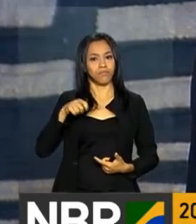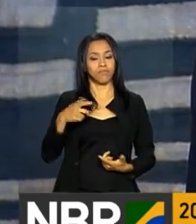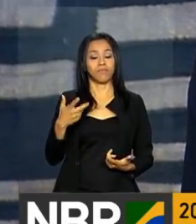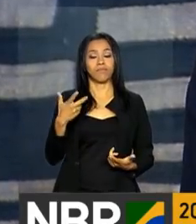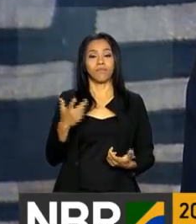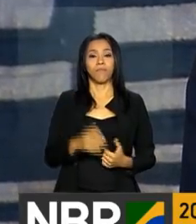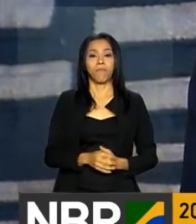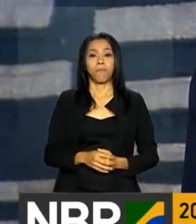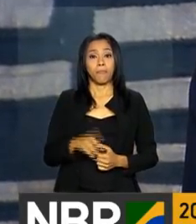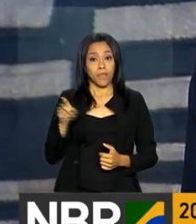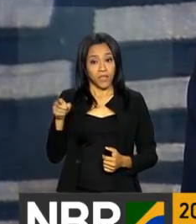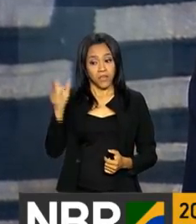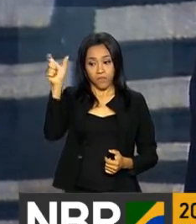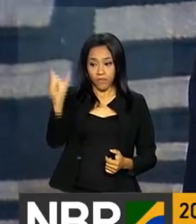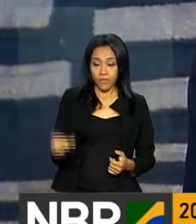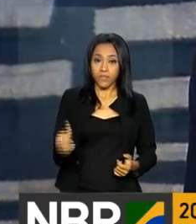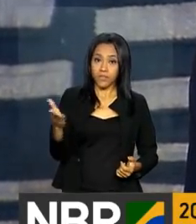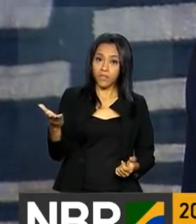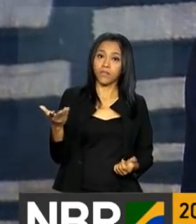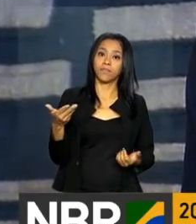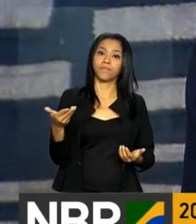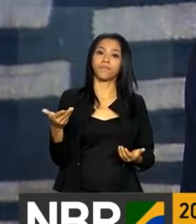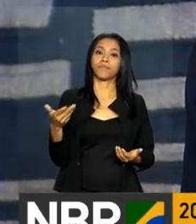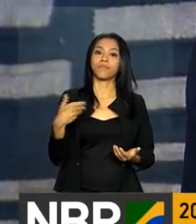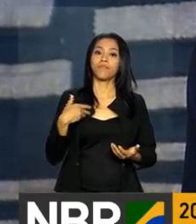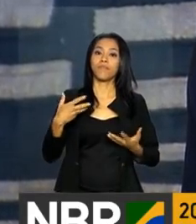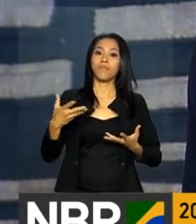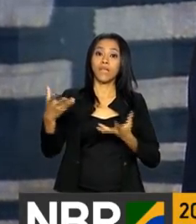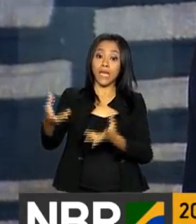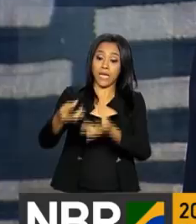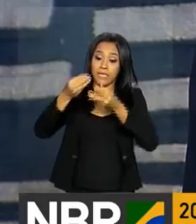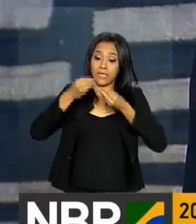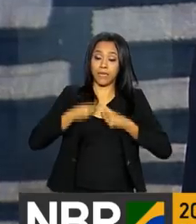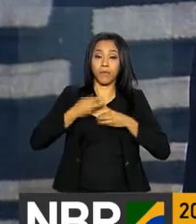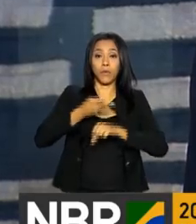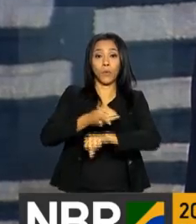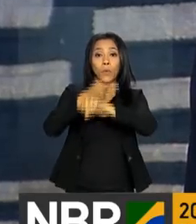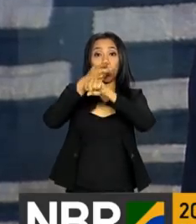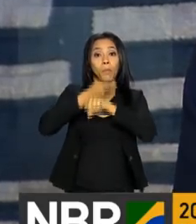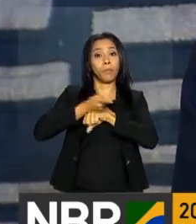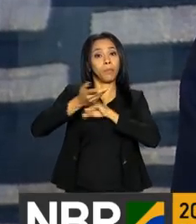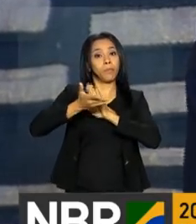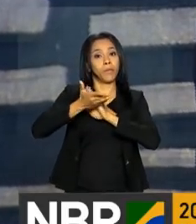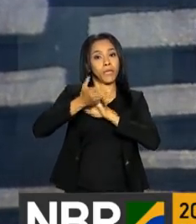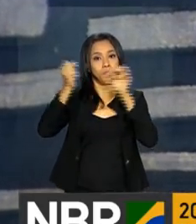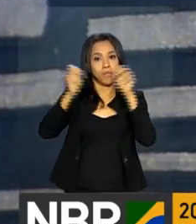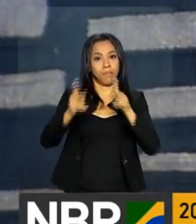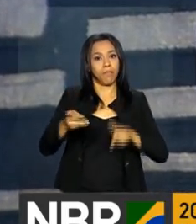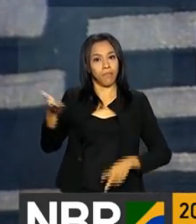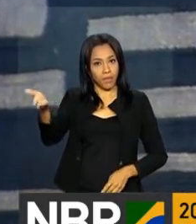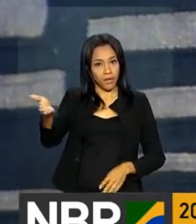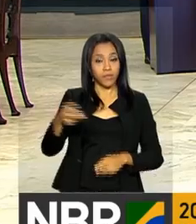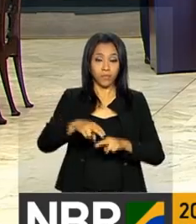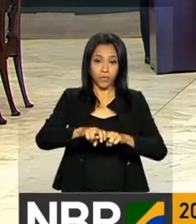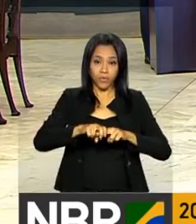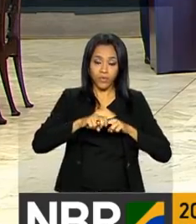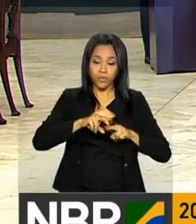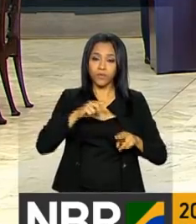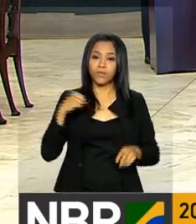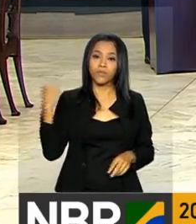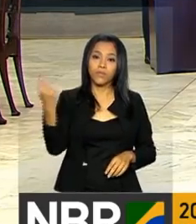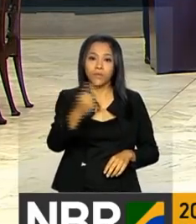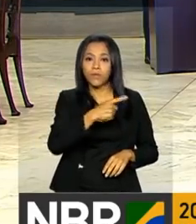razão que Vossa Excelência recebeu o Prêmio Nobel da Paz. E por isso, presidente, nós,